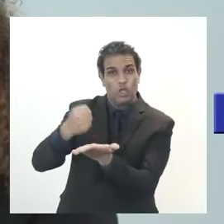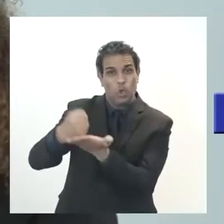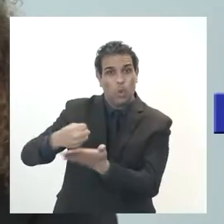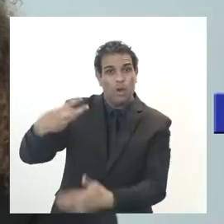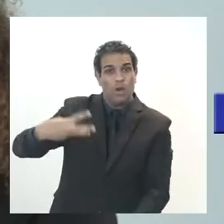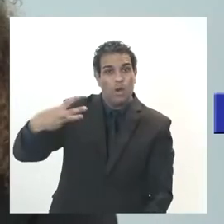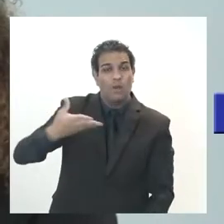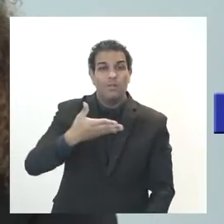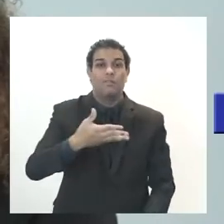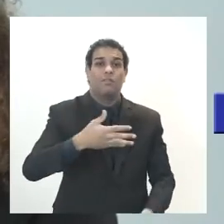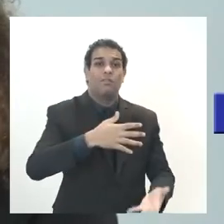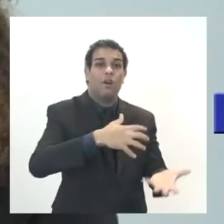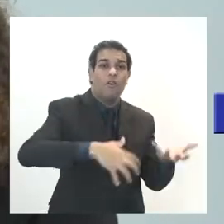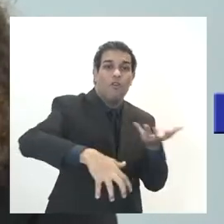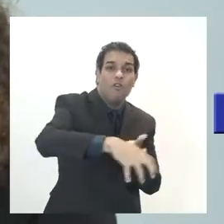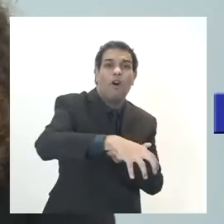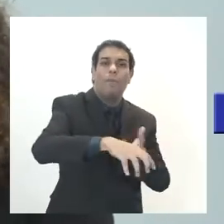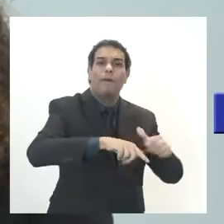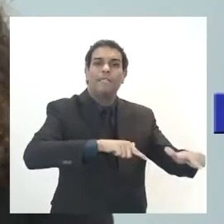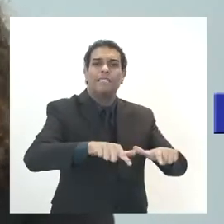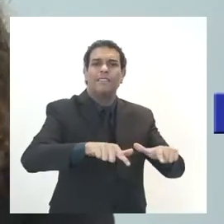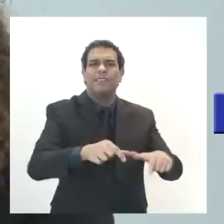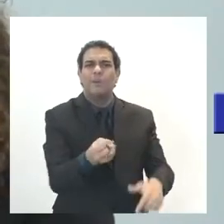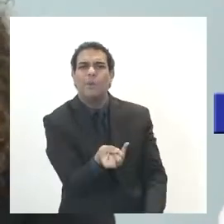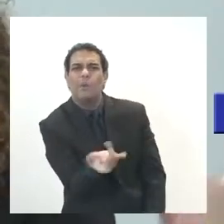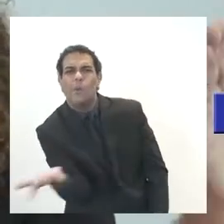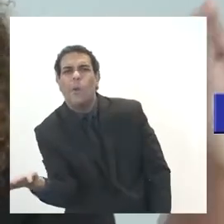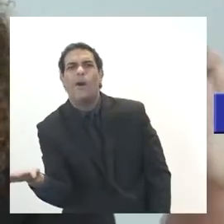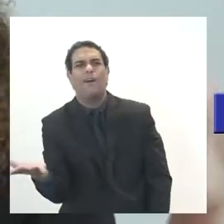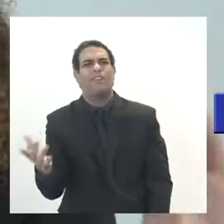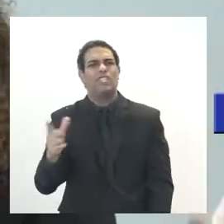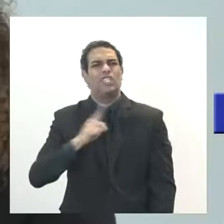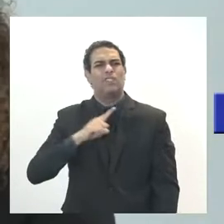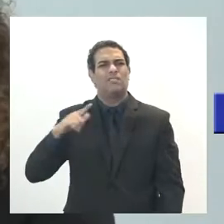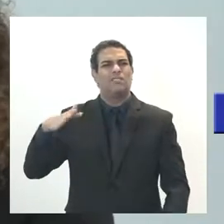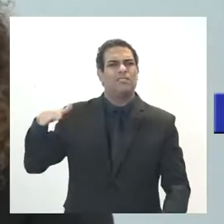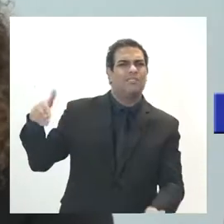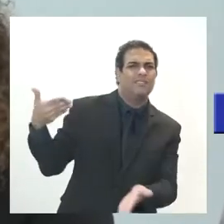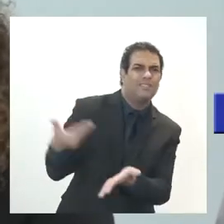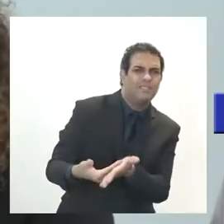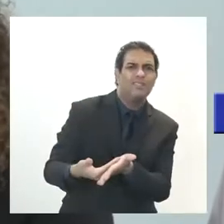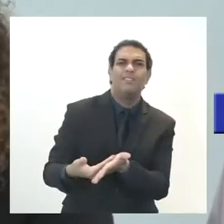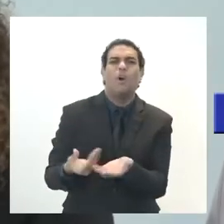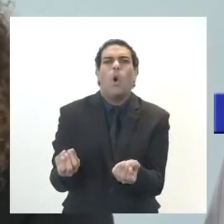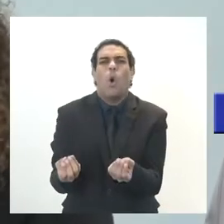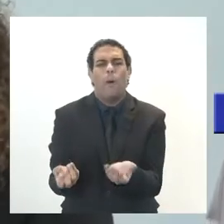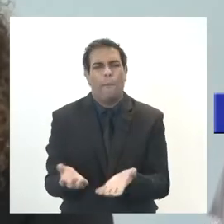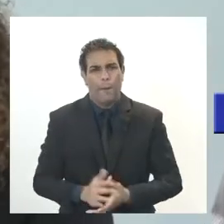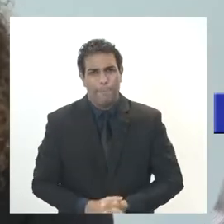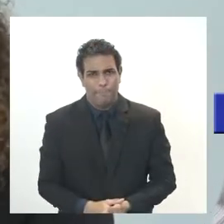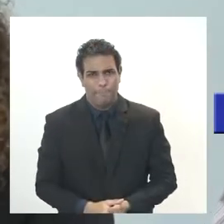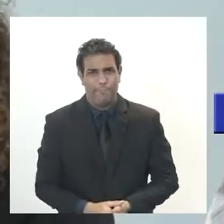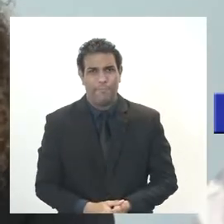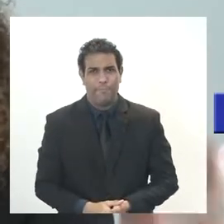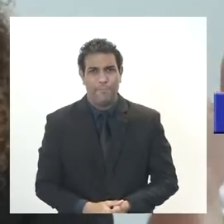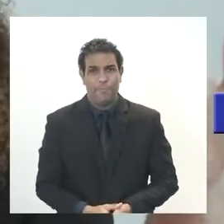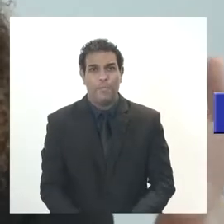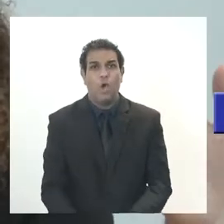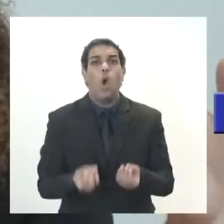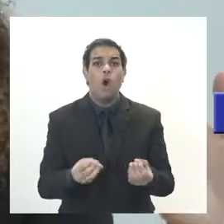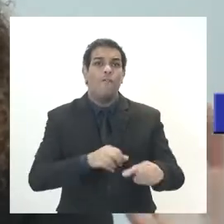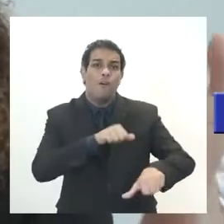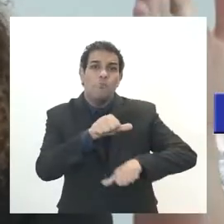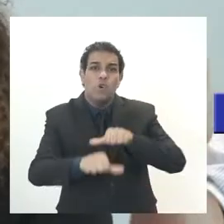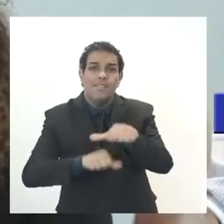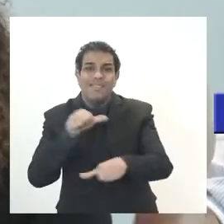reforma trabalhista quantas reformas da Previdência nós tivemos dos últimos 20 anos que que